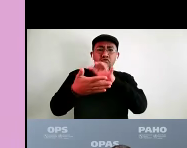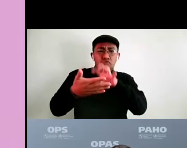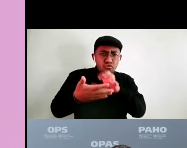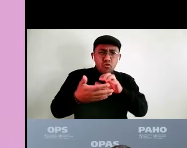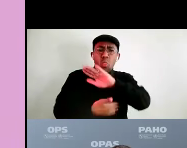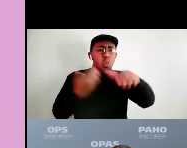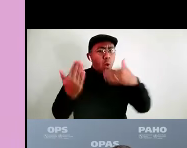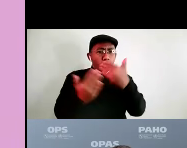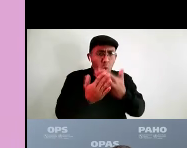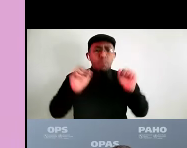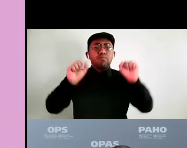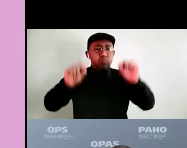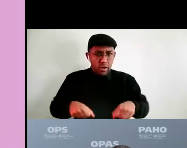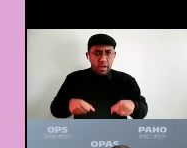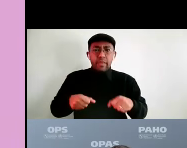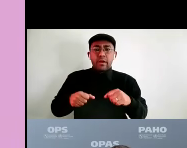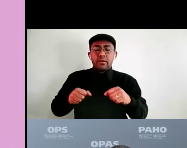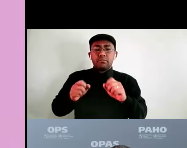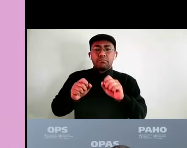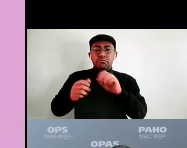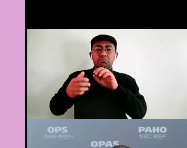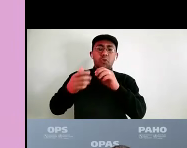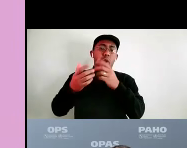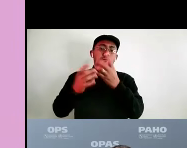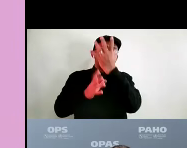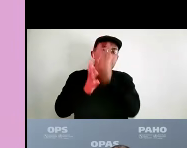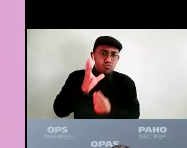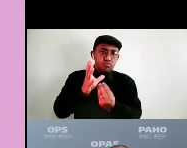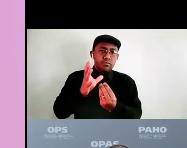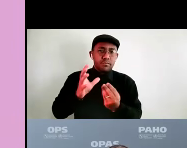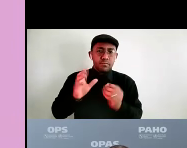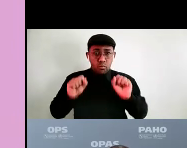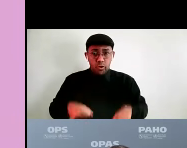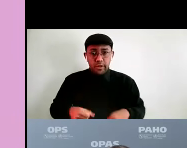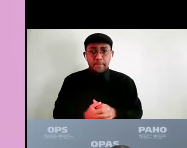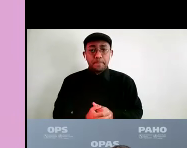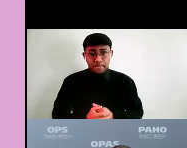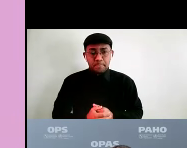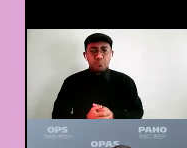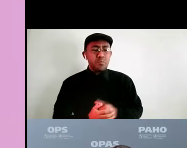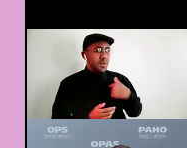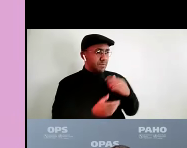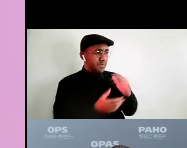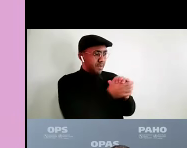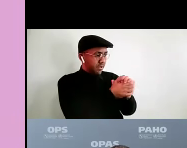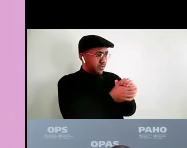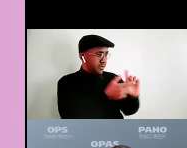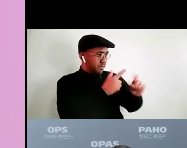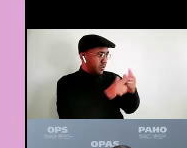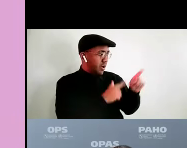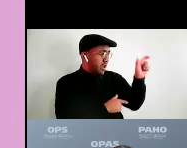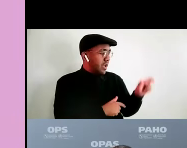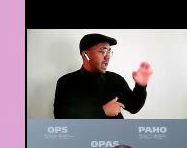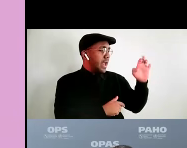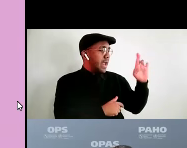poderão encontrar no final desse dia. E vamos pedir ao nosso colega Eric que coloque a gravação